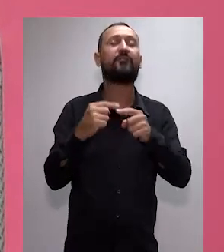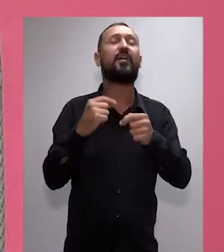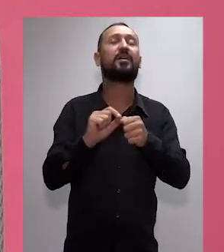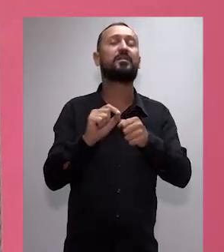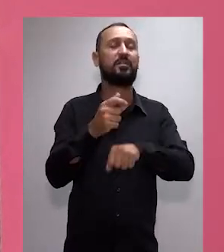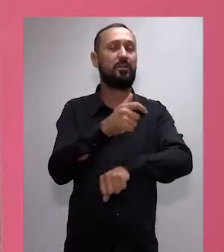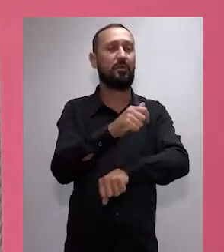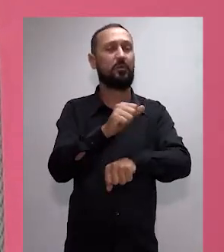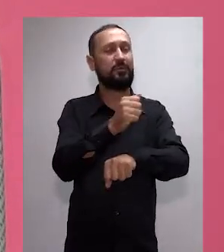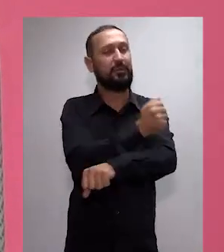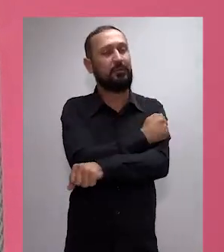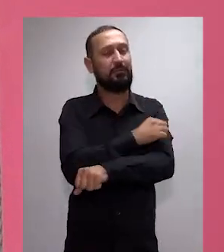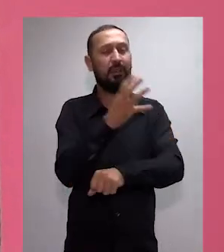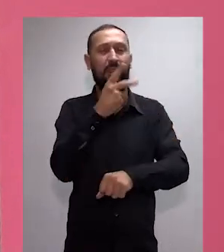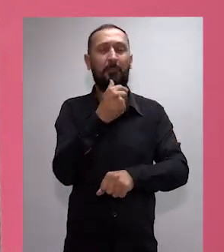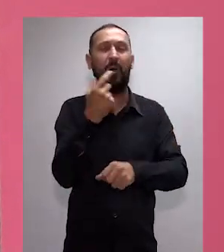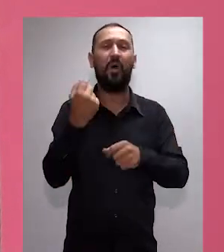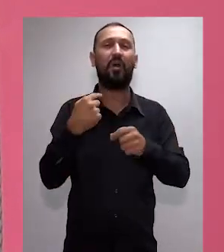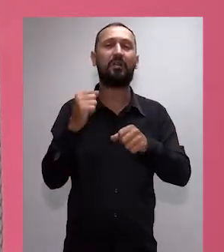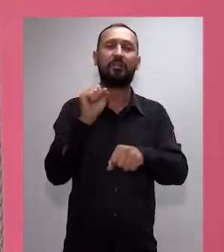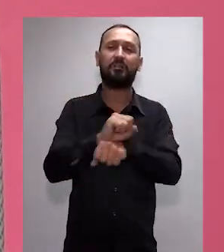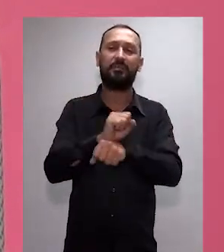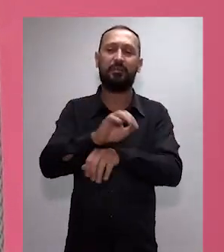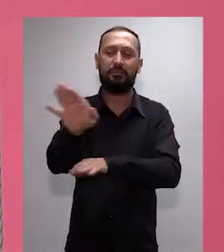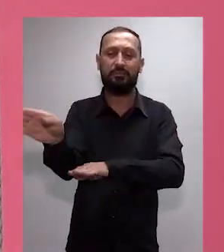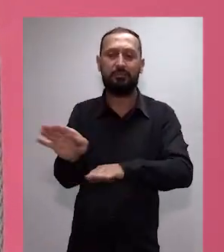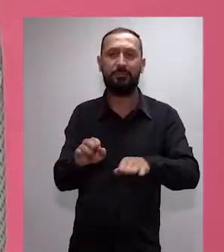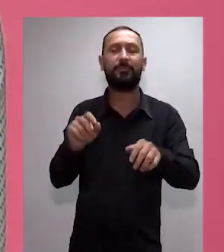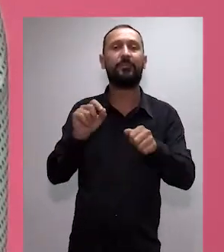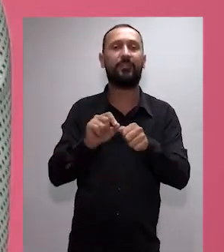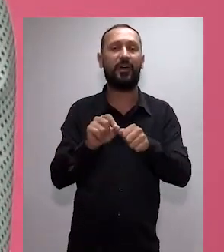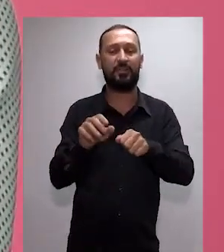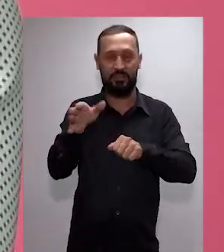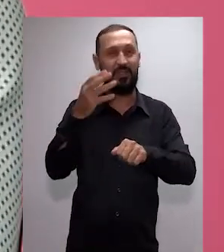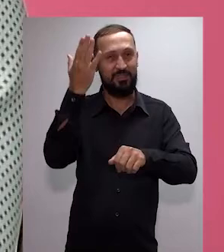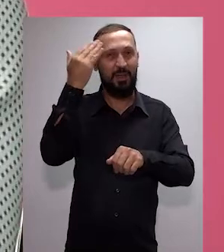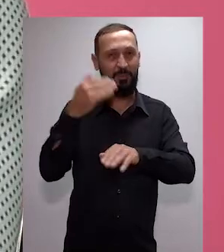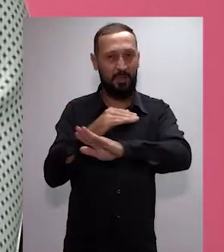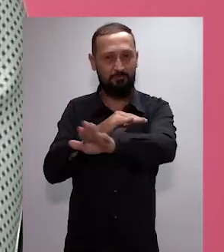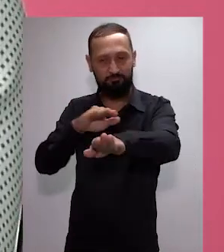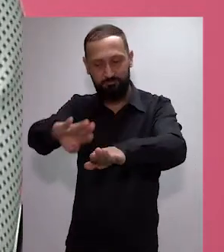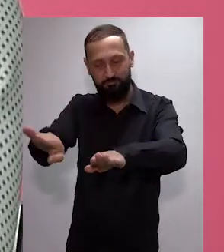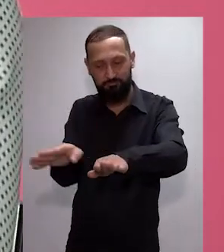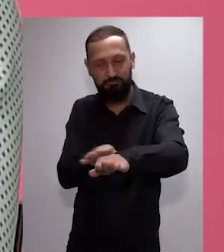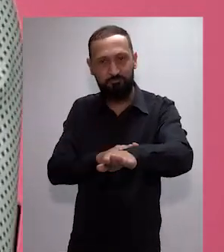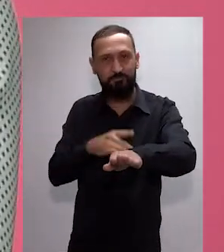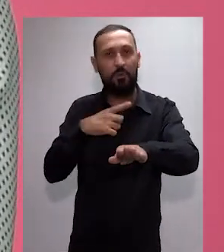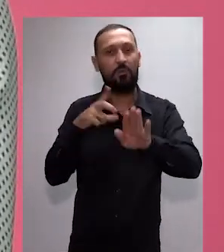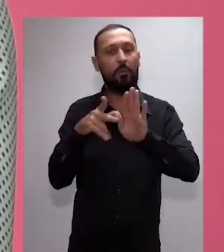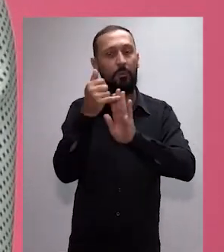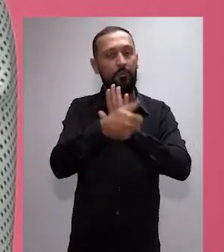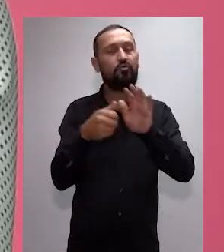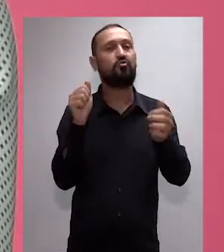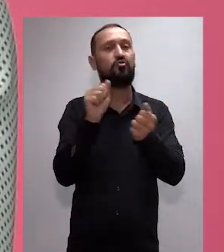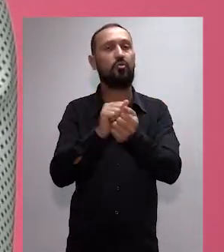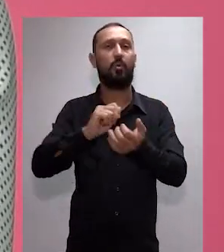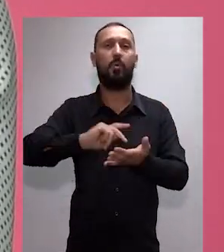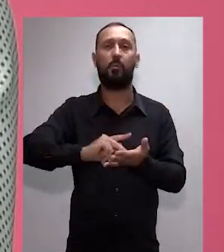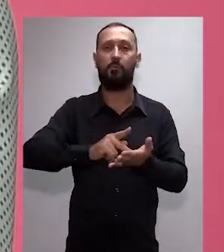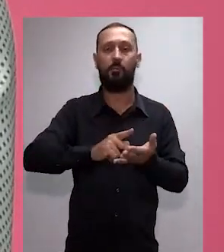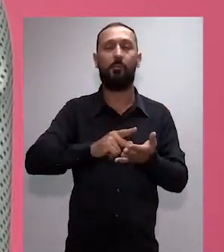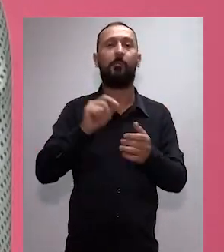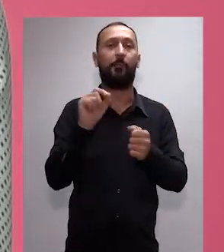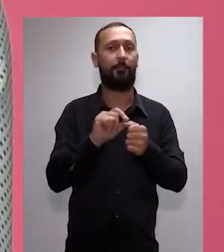alunos percam muito tempo aguardando a sua vez na hora de executar as balizas, E nós temos esse projeto junto com o